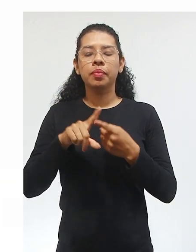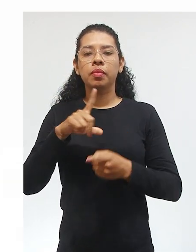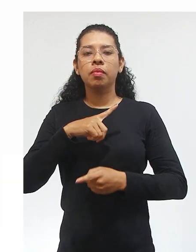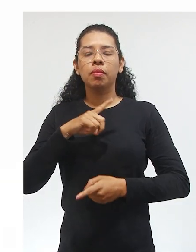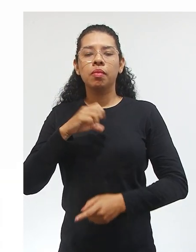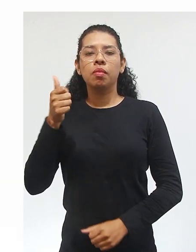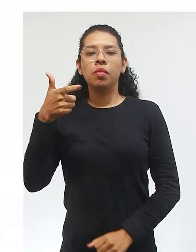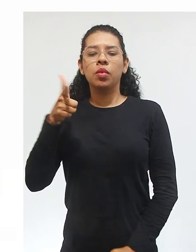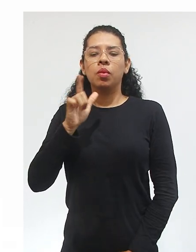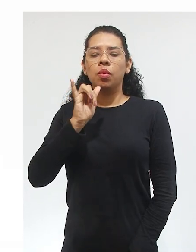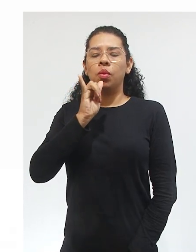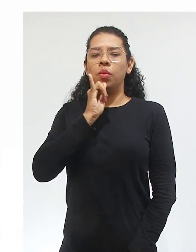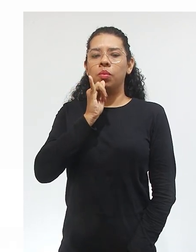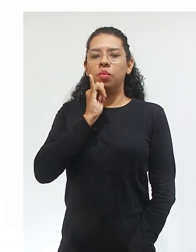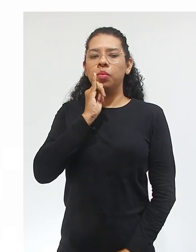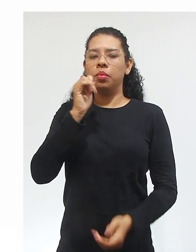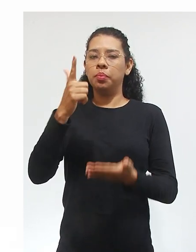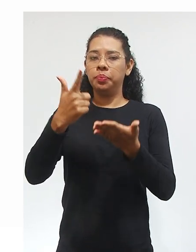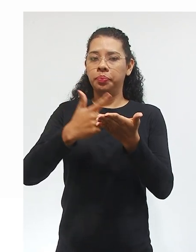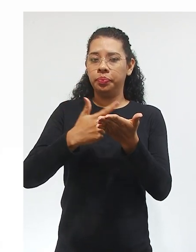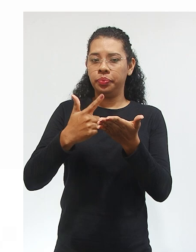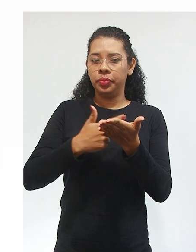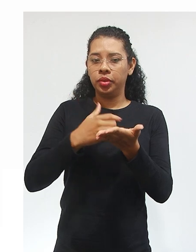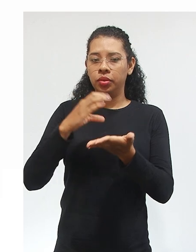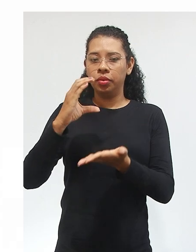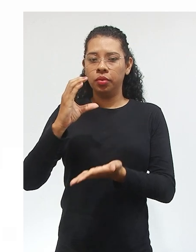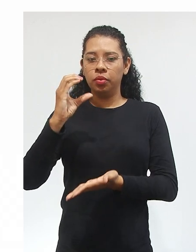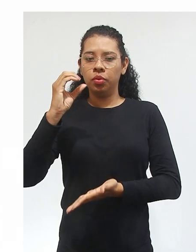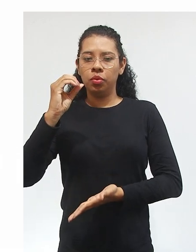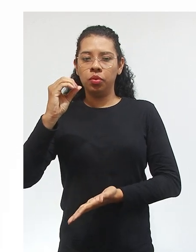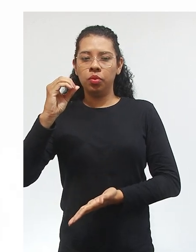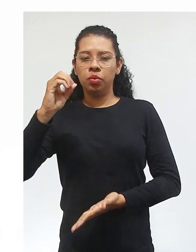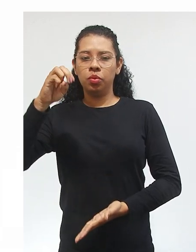Temos aqui outros exemplos de livros